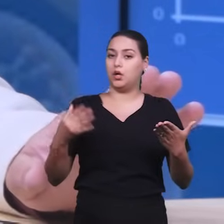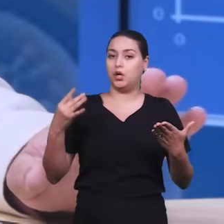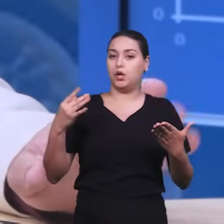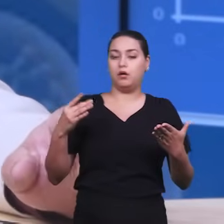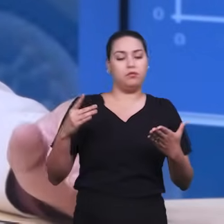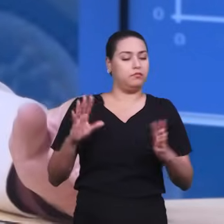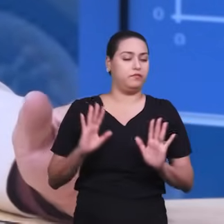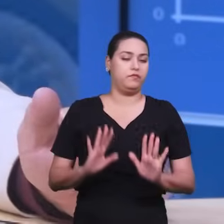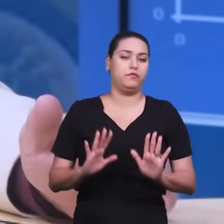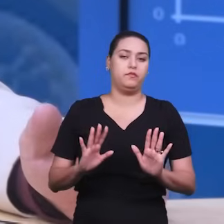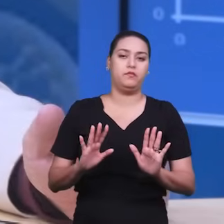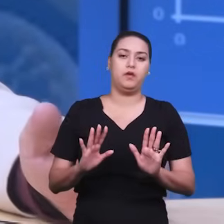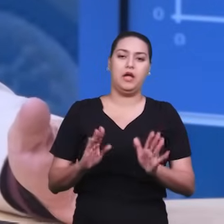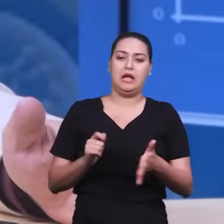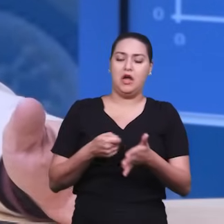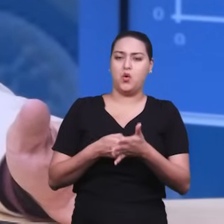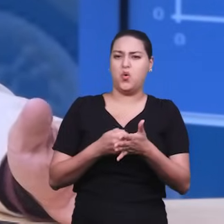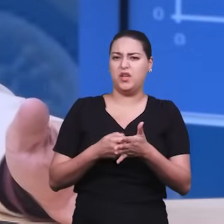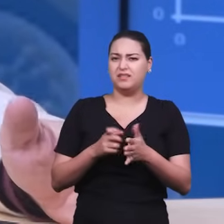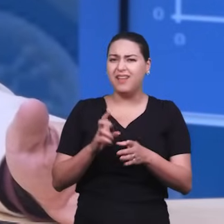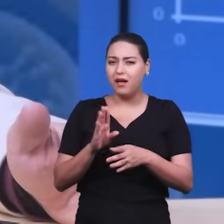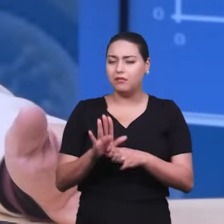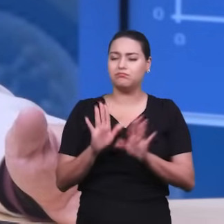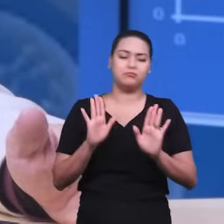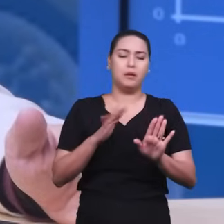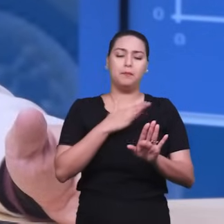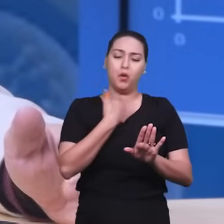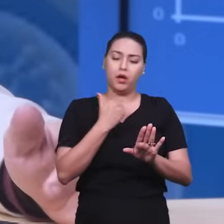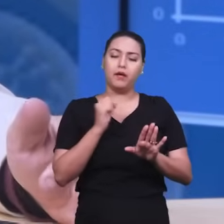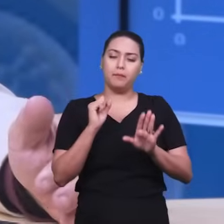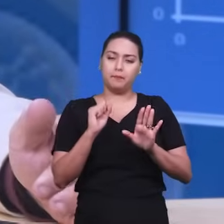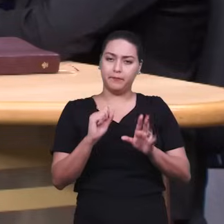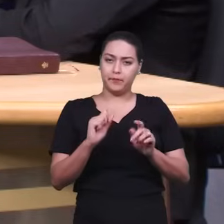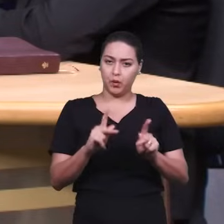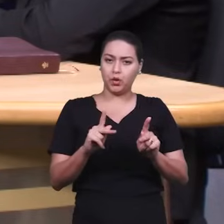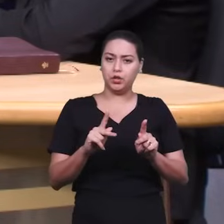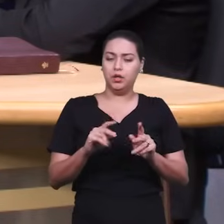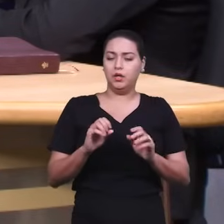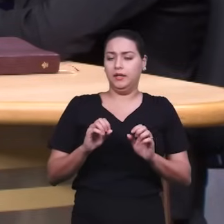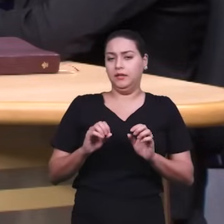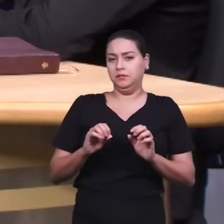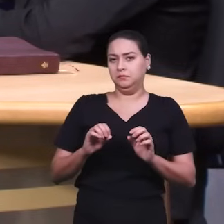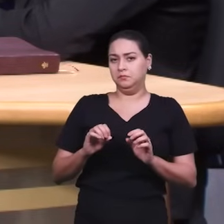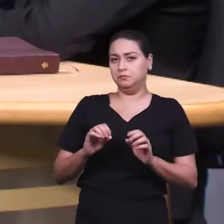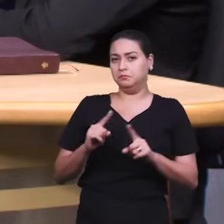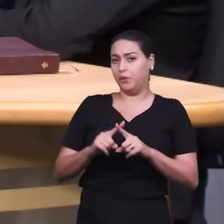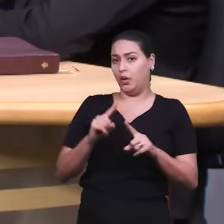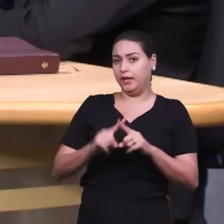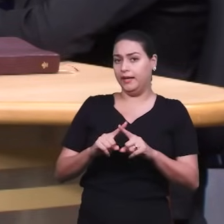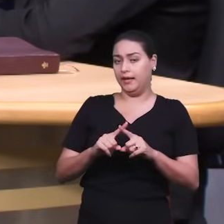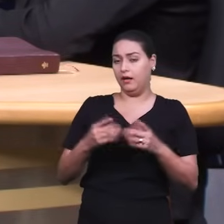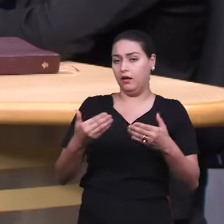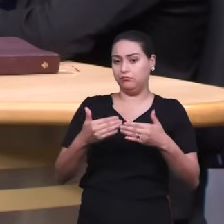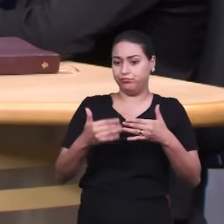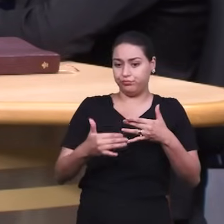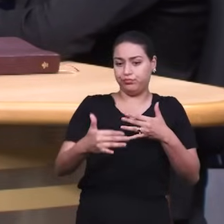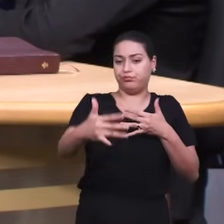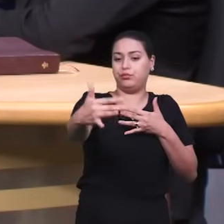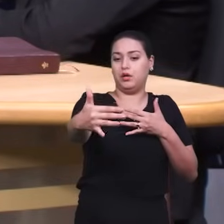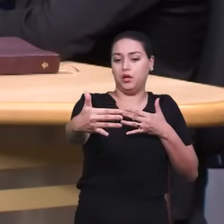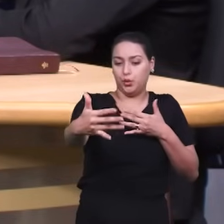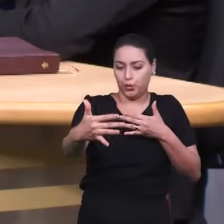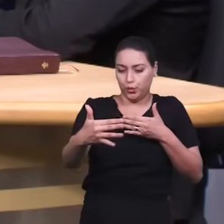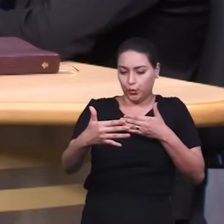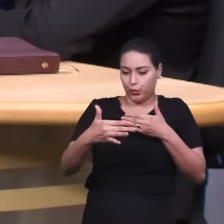fala assim, agora não, agora o Espírito ele vai parar de contender contra a mortalidade e a transmissão vai ser passada de uma outra forma. E isso